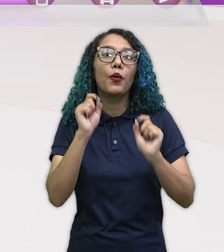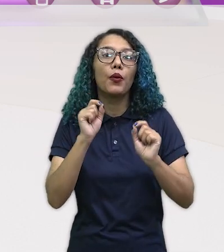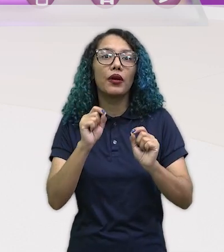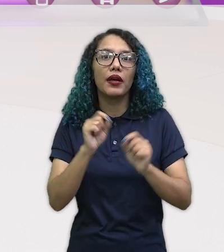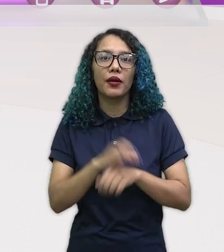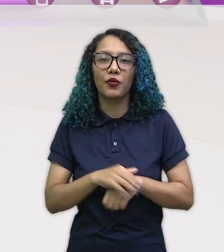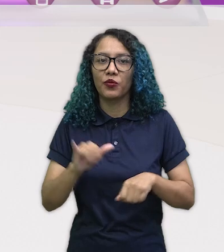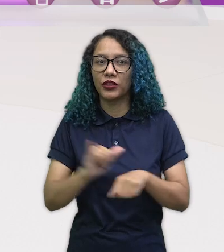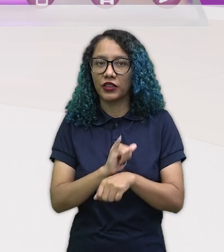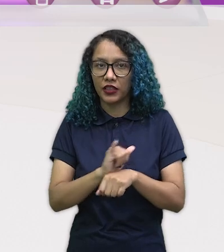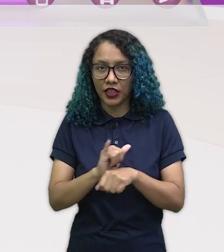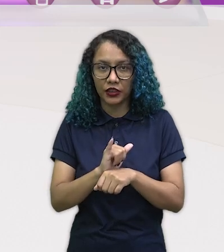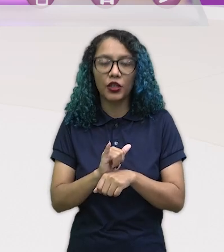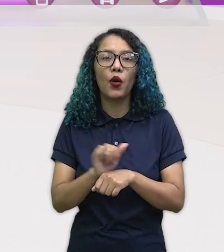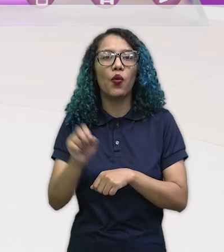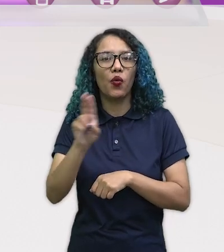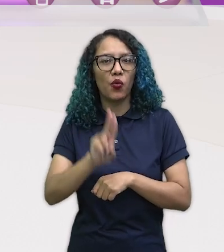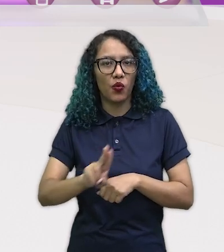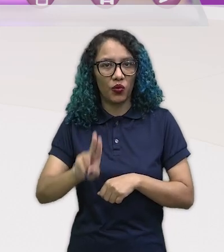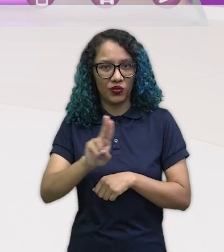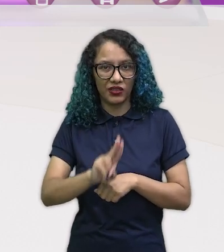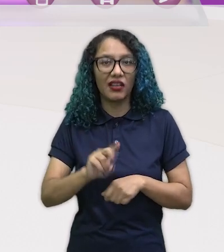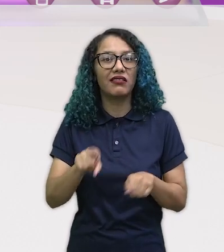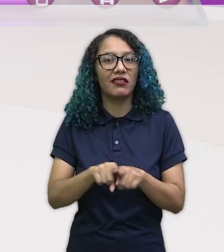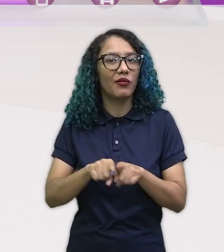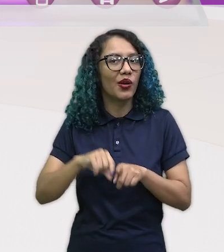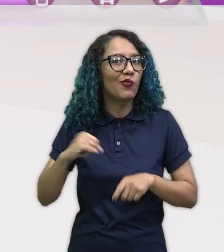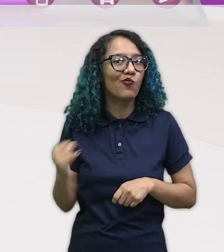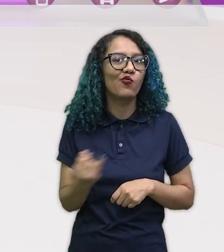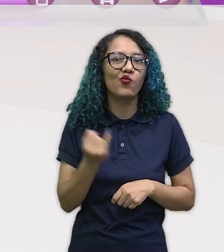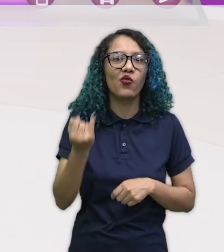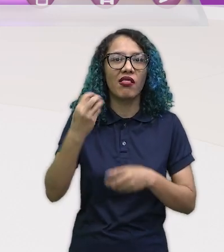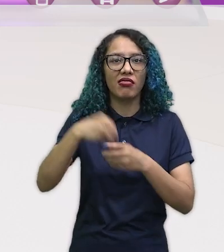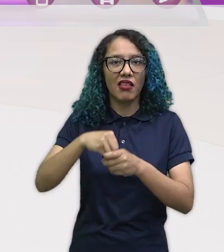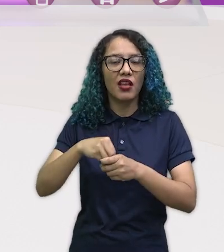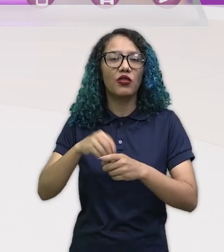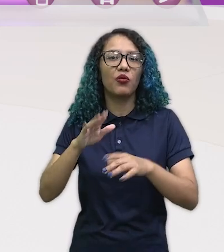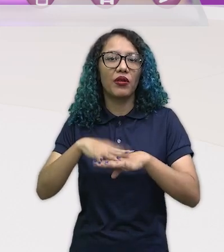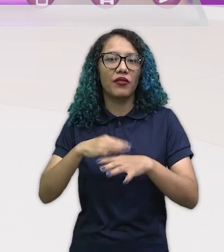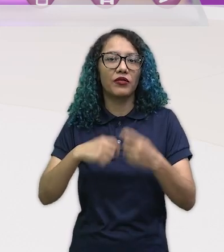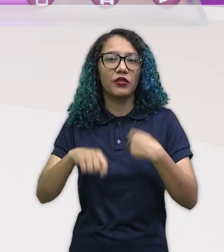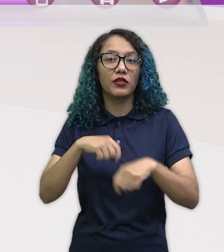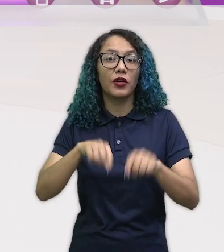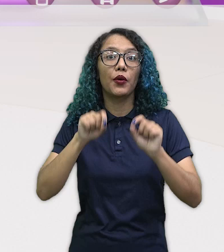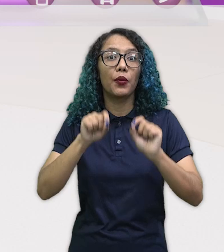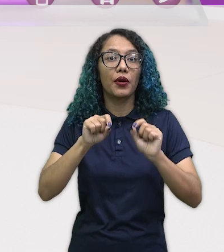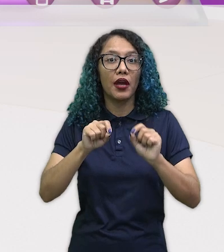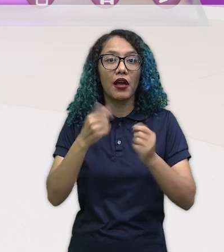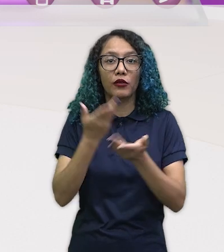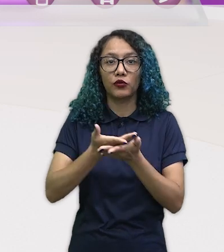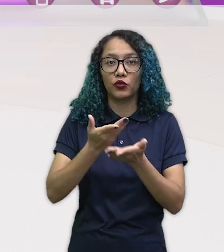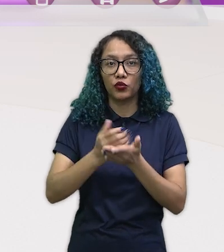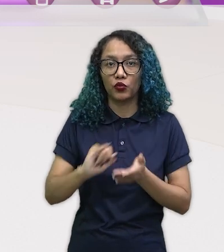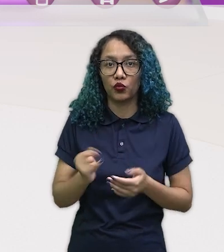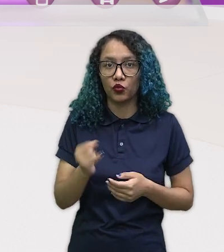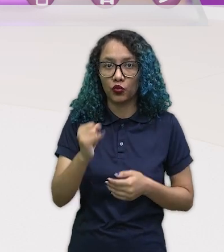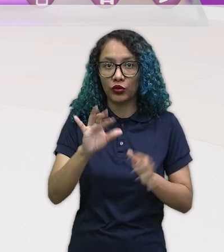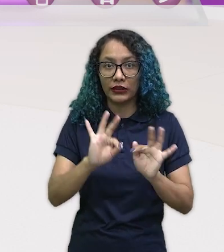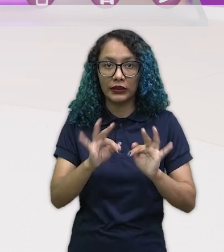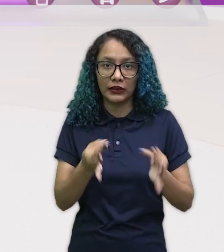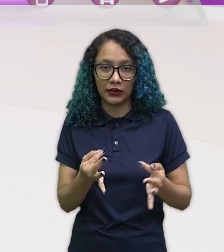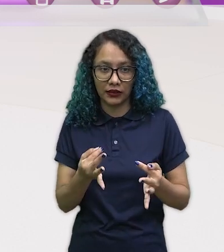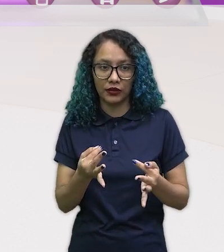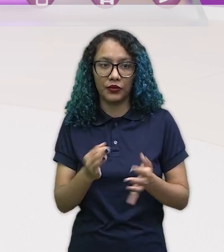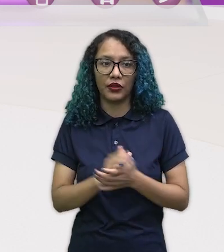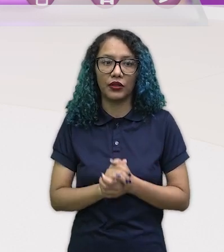útil, muito utilizada e muito importante dentro dela, que é justamente o estudo dos juros simples, tá?